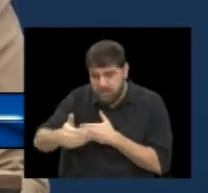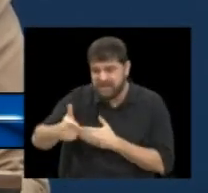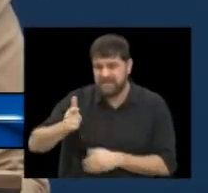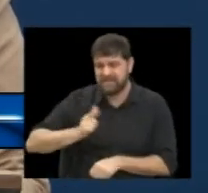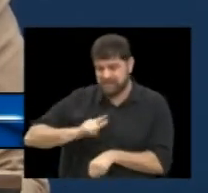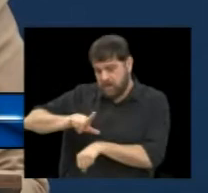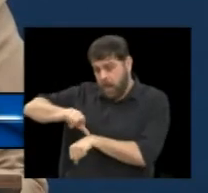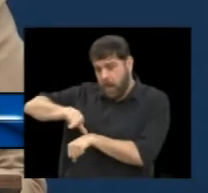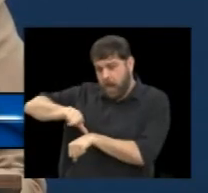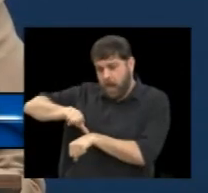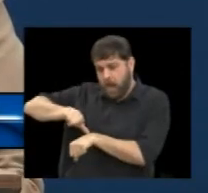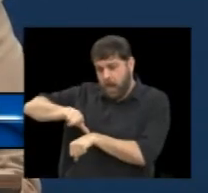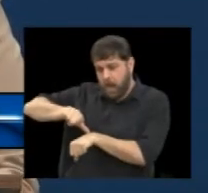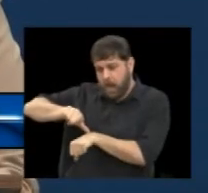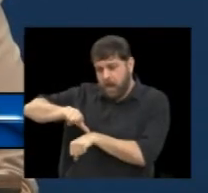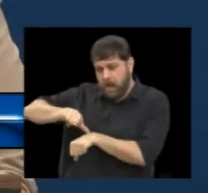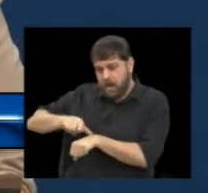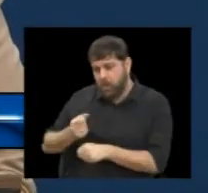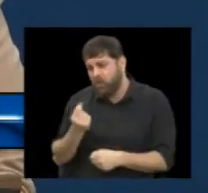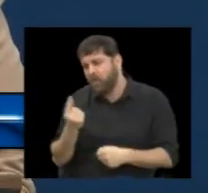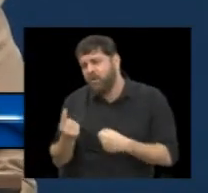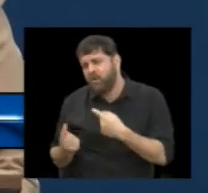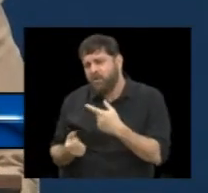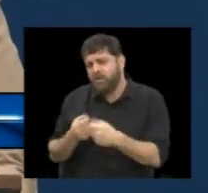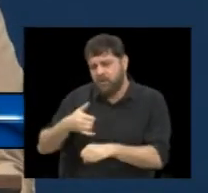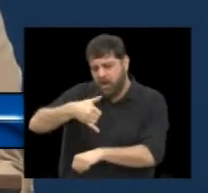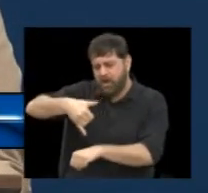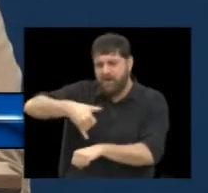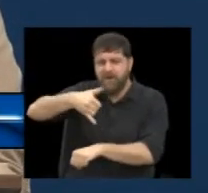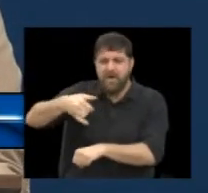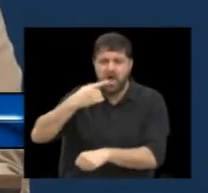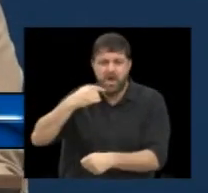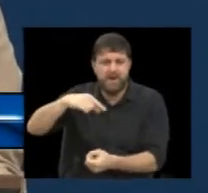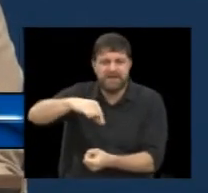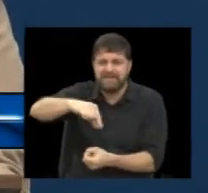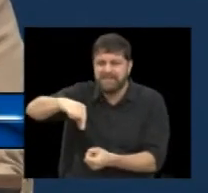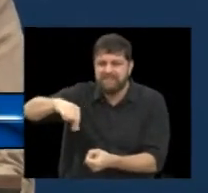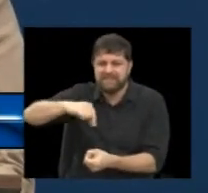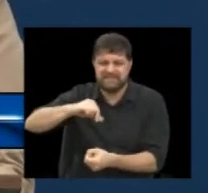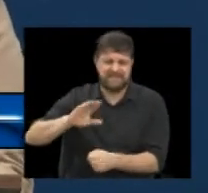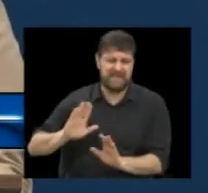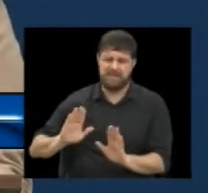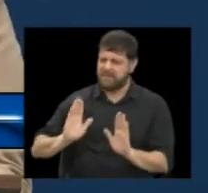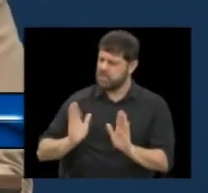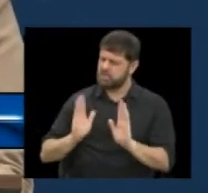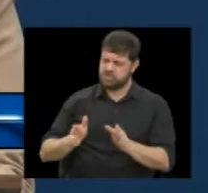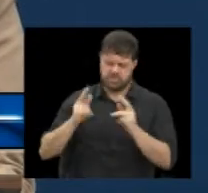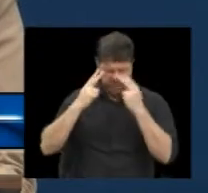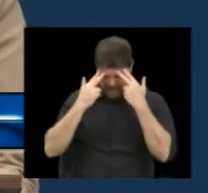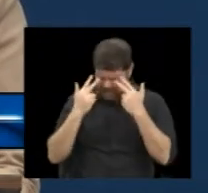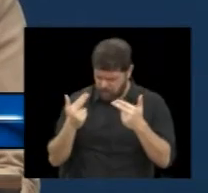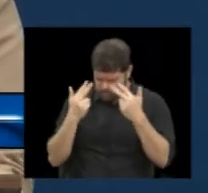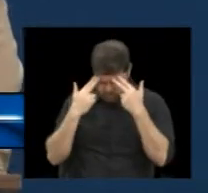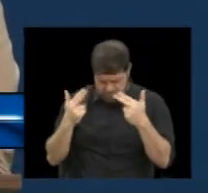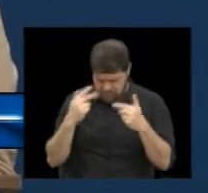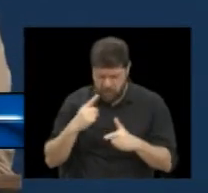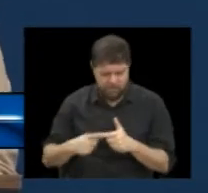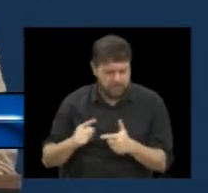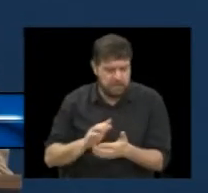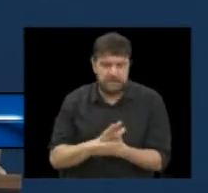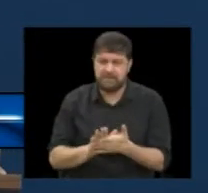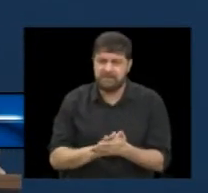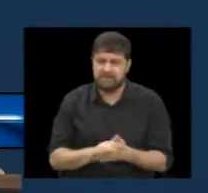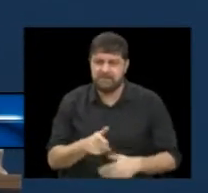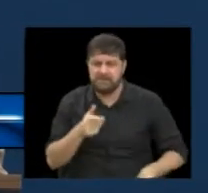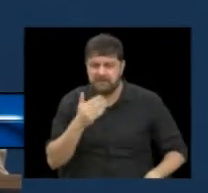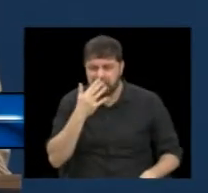atraso de alguns itens, óleo, sal e alho, mas que já foi normalizado. Agora, é